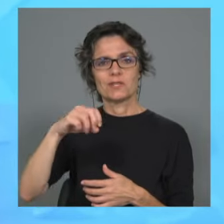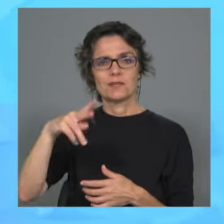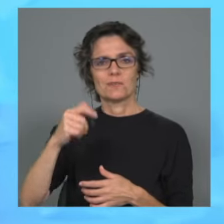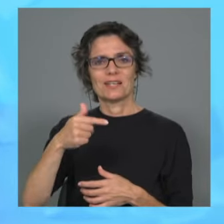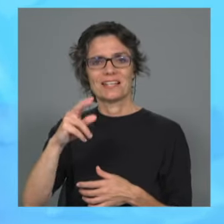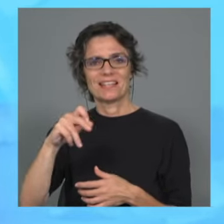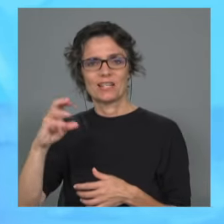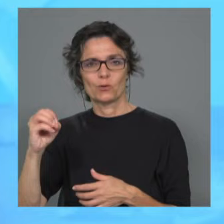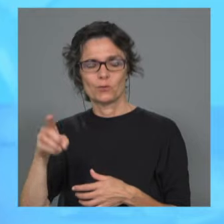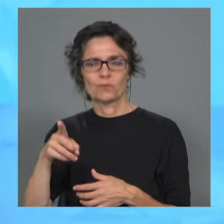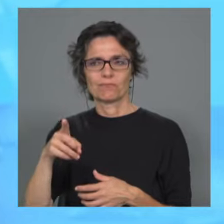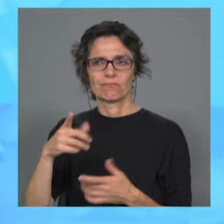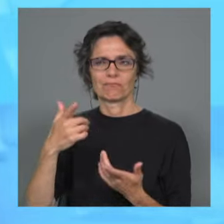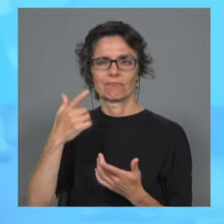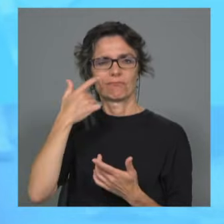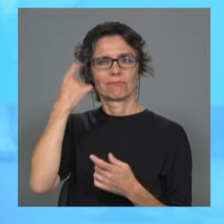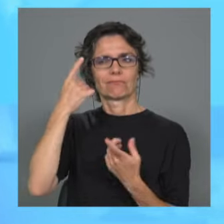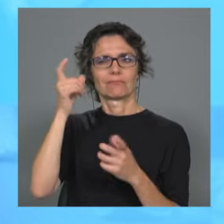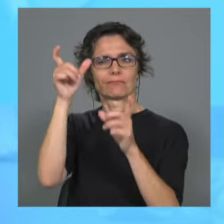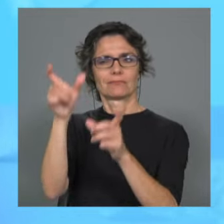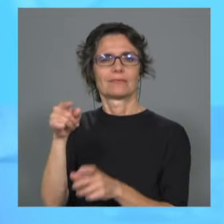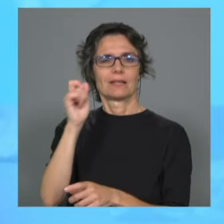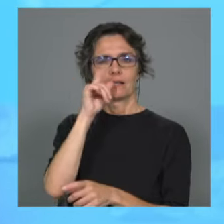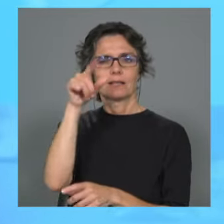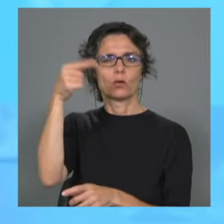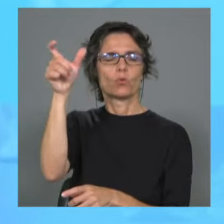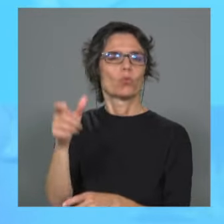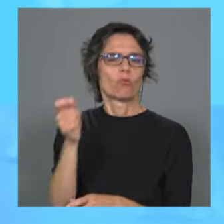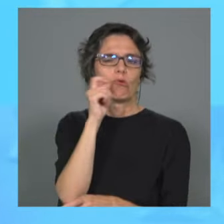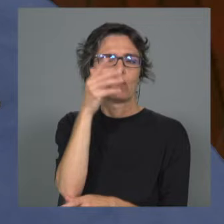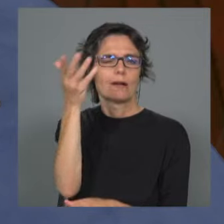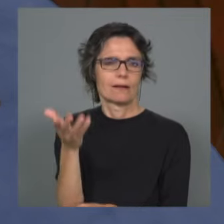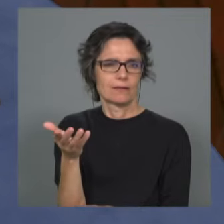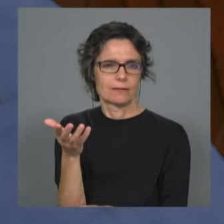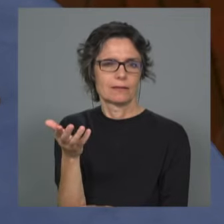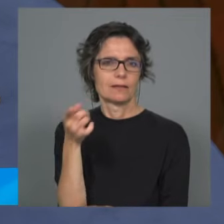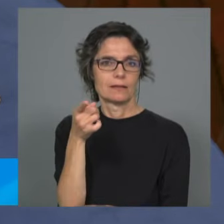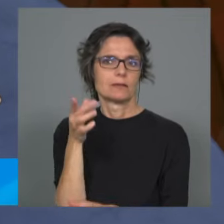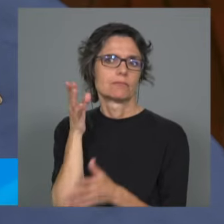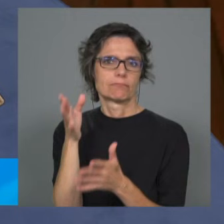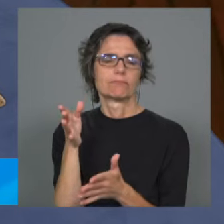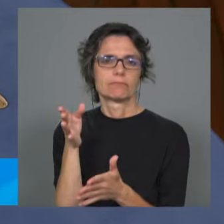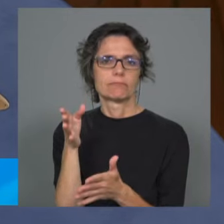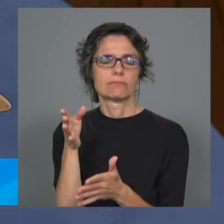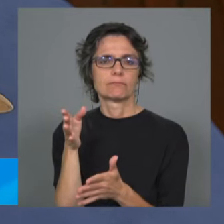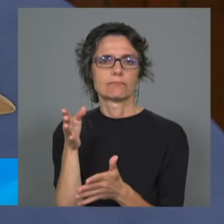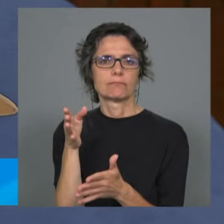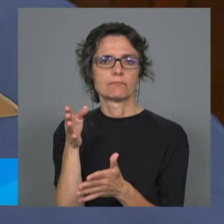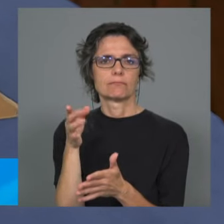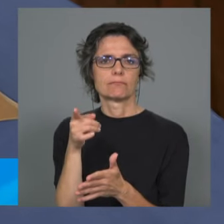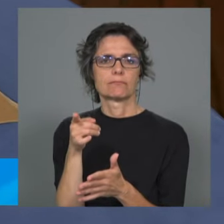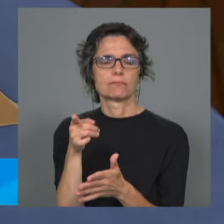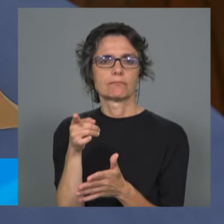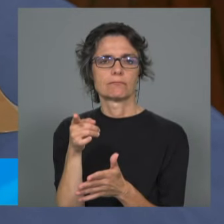é? Frei Sérgio Pinheiro, é central, isto é a centralidade também